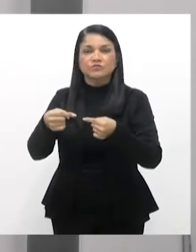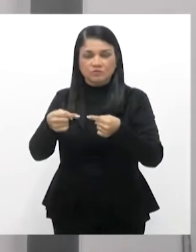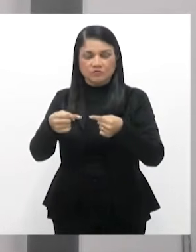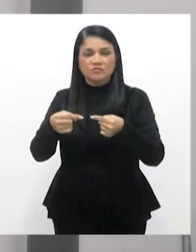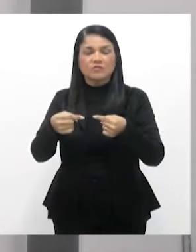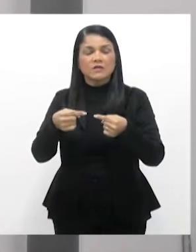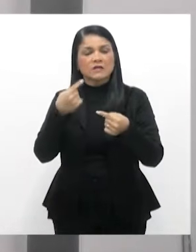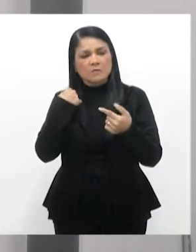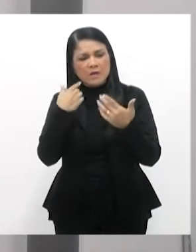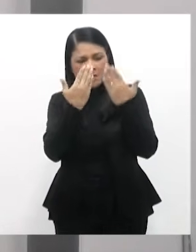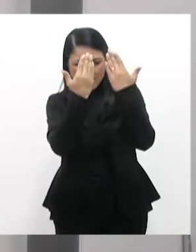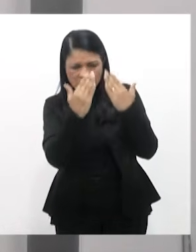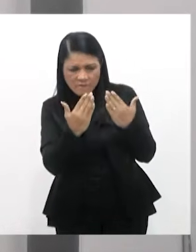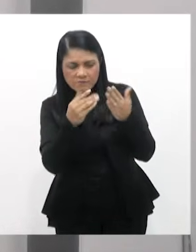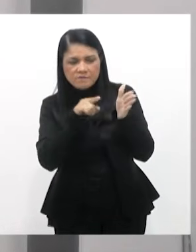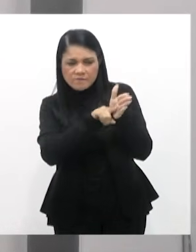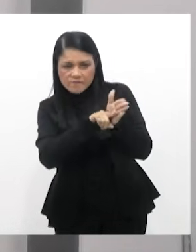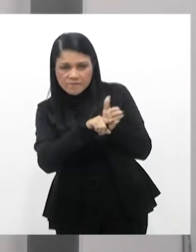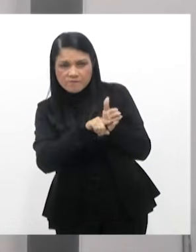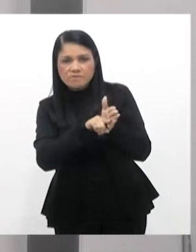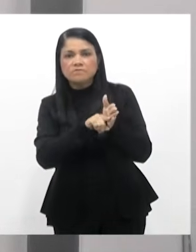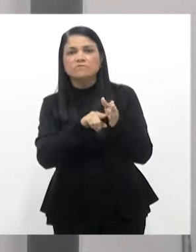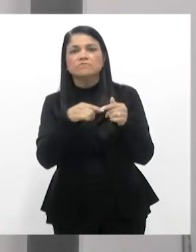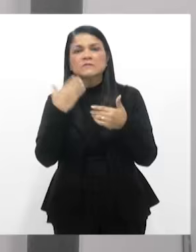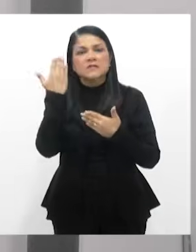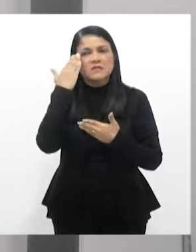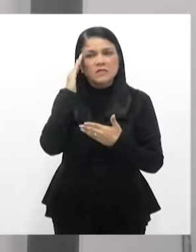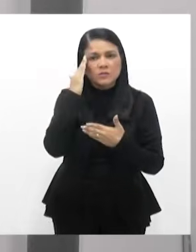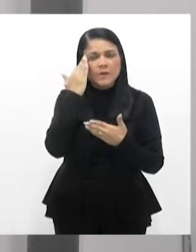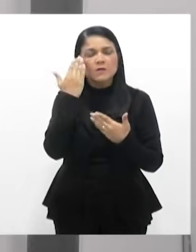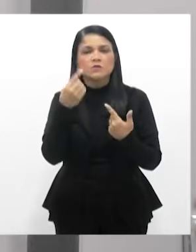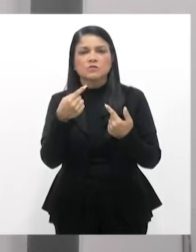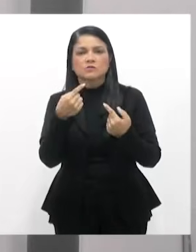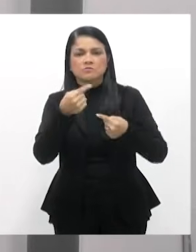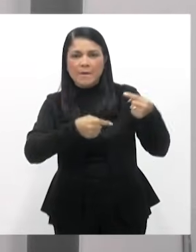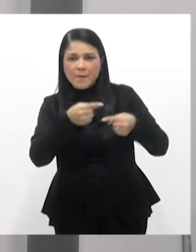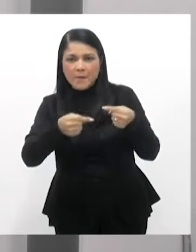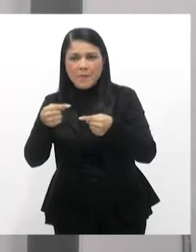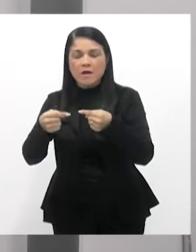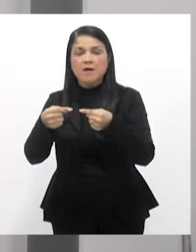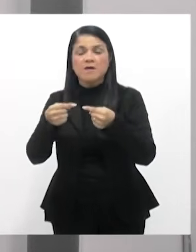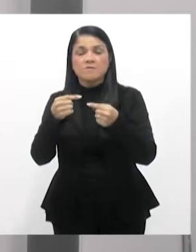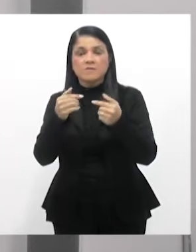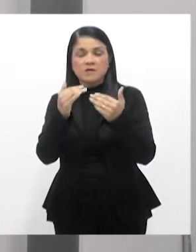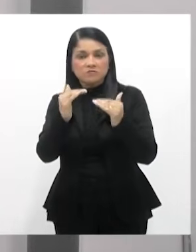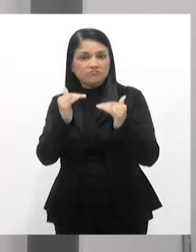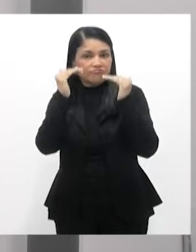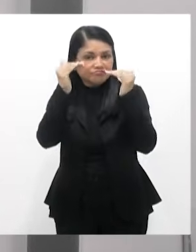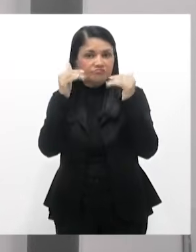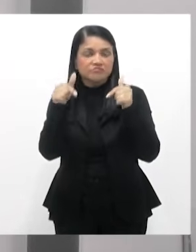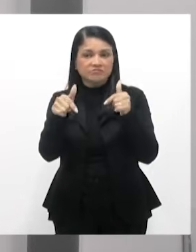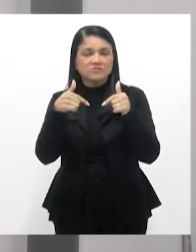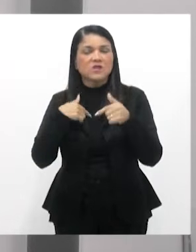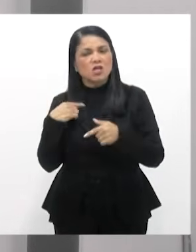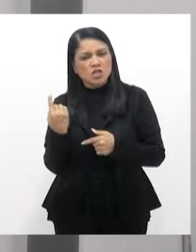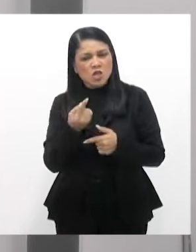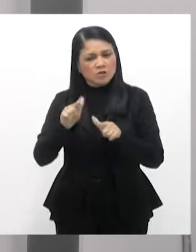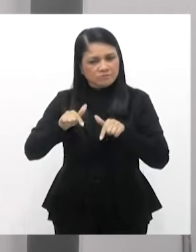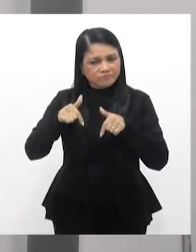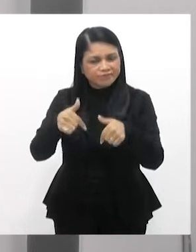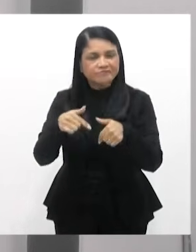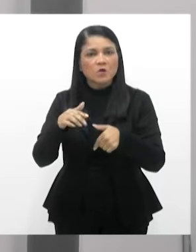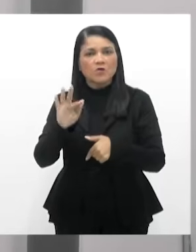até revisitar eventuais entendimentos já consolidados pelas cortes superiores. Então, é função nossa mesmo alimentar essa